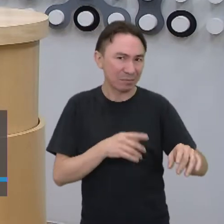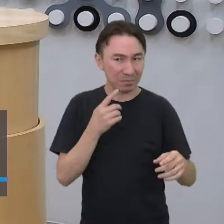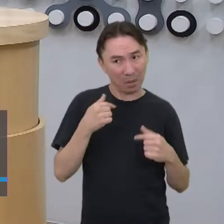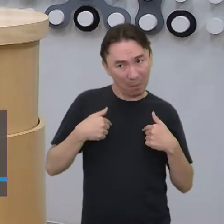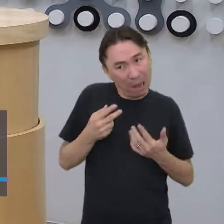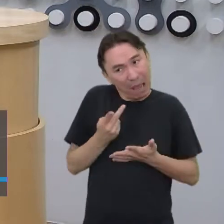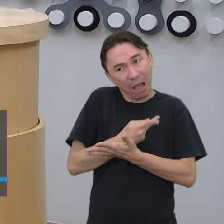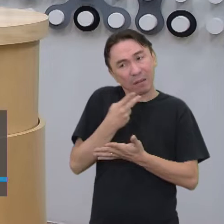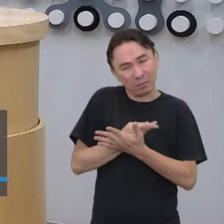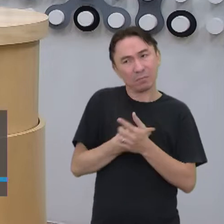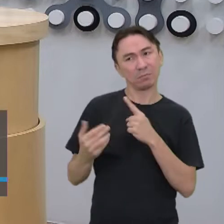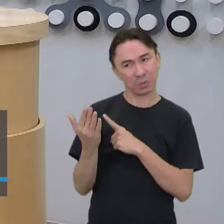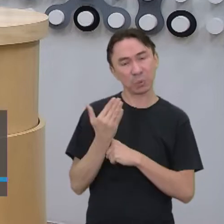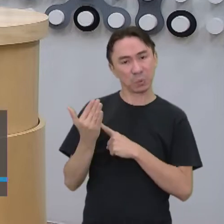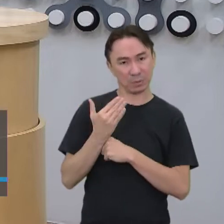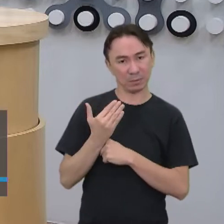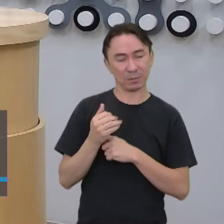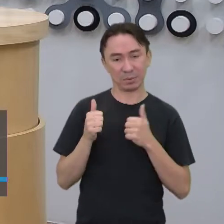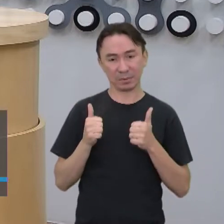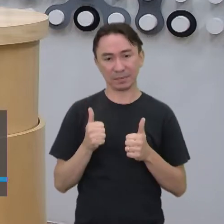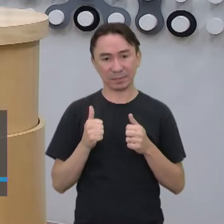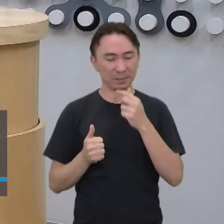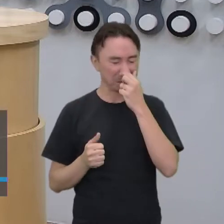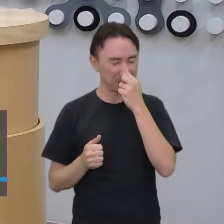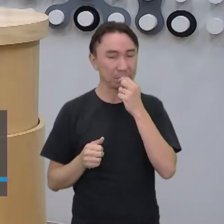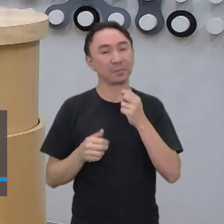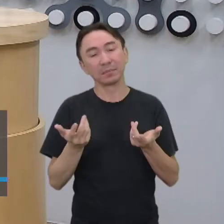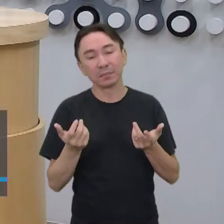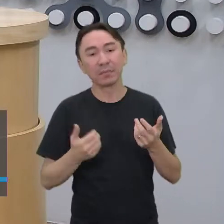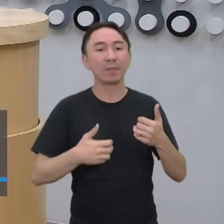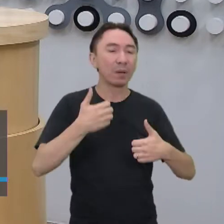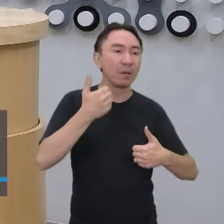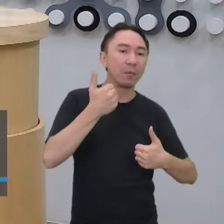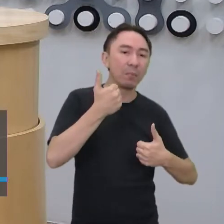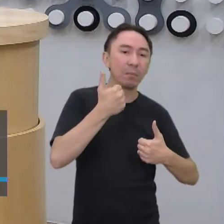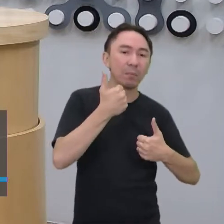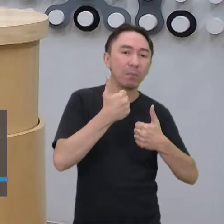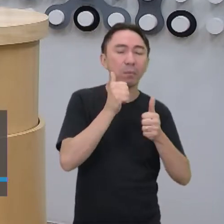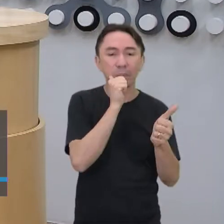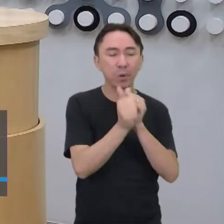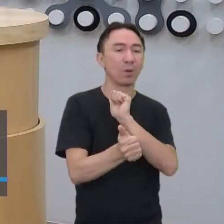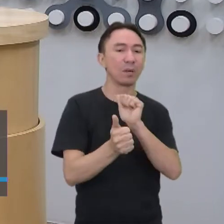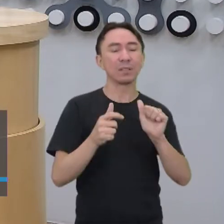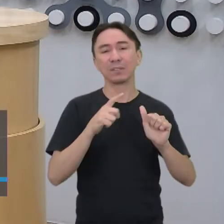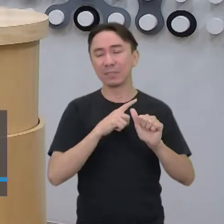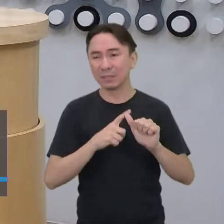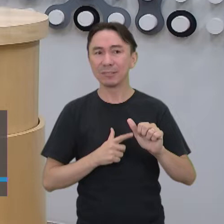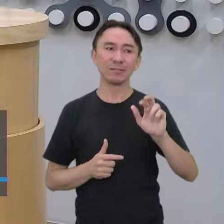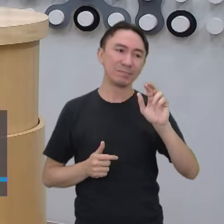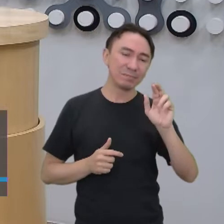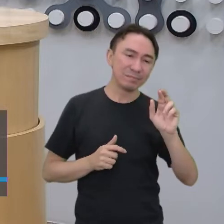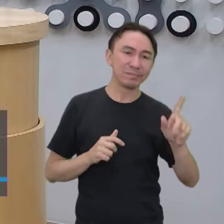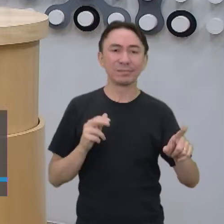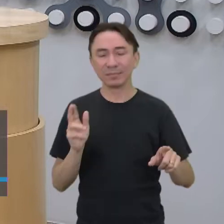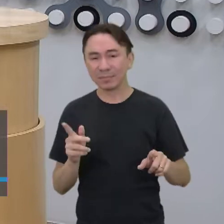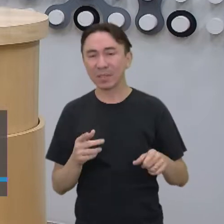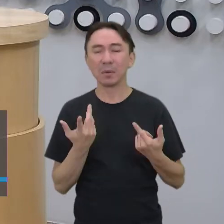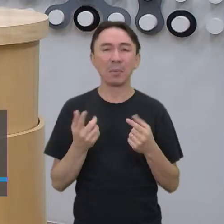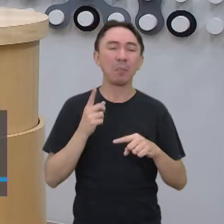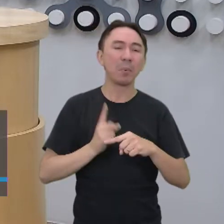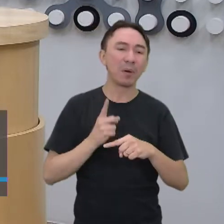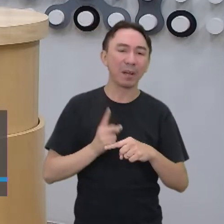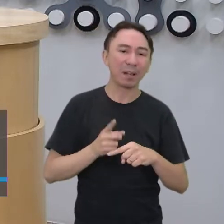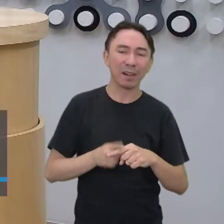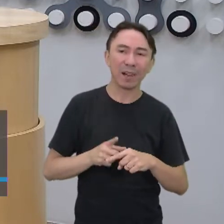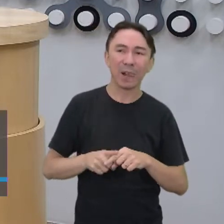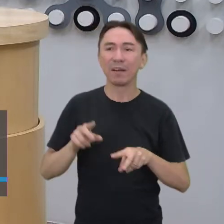sendo assim, esportes que eu acho que são o mesmo, que com as suas especificidades, A que se dá essa pouca visibilidade? Seria a falta